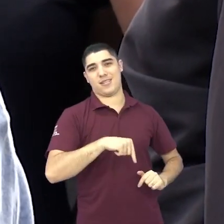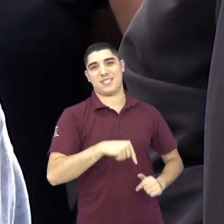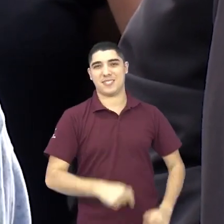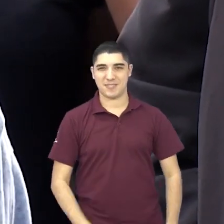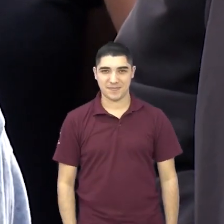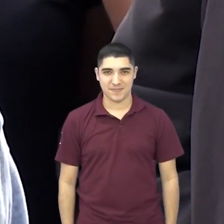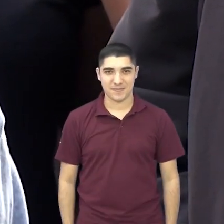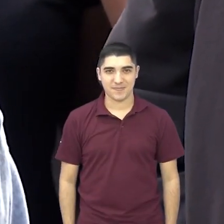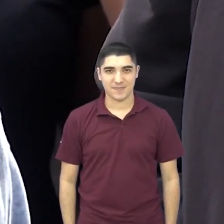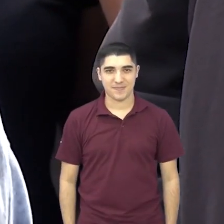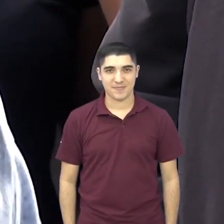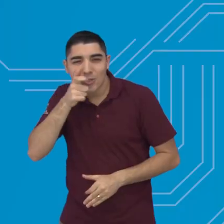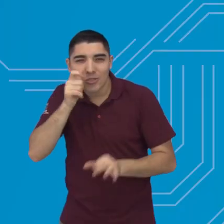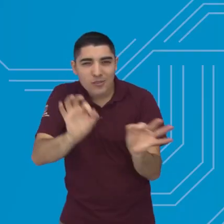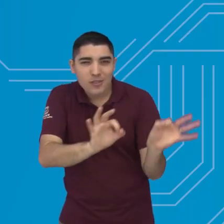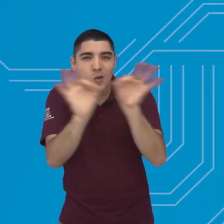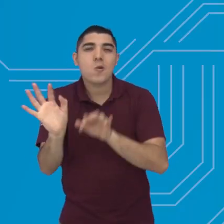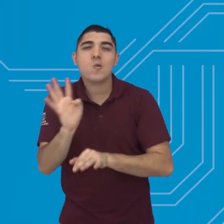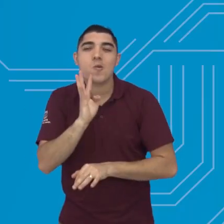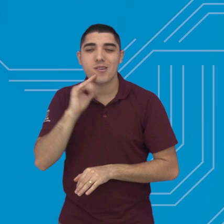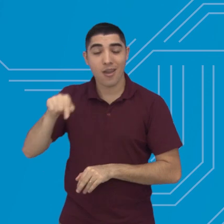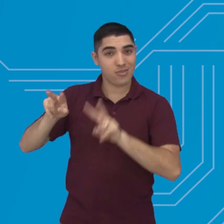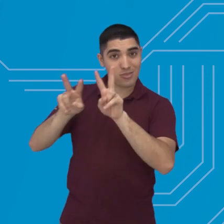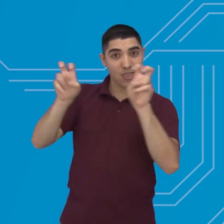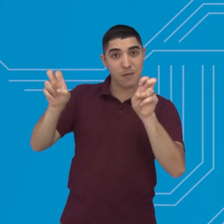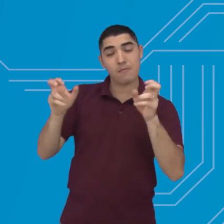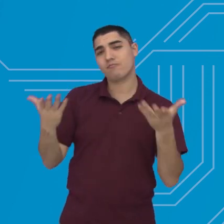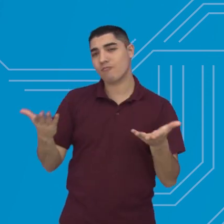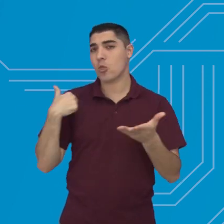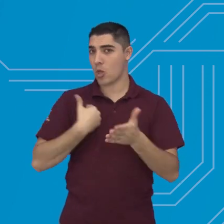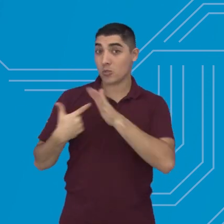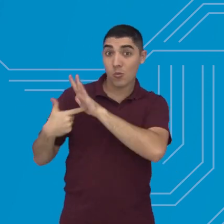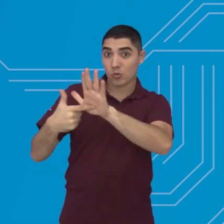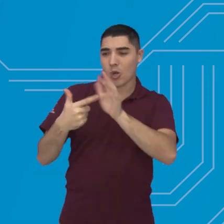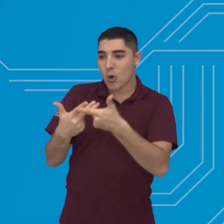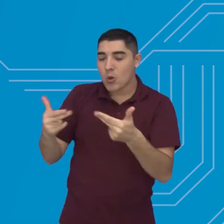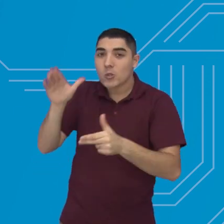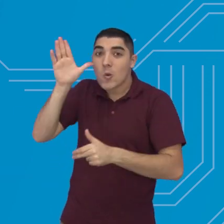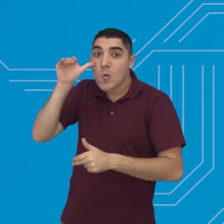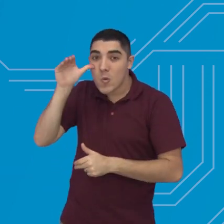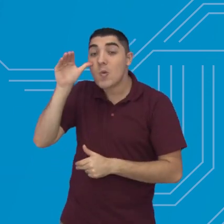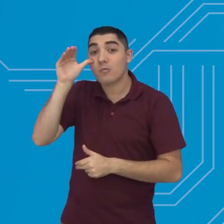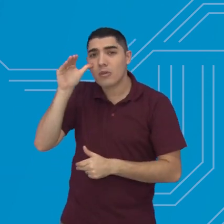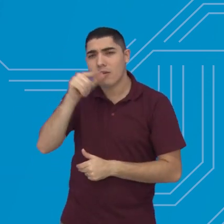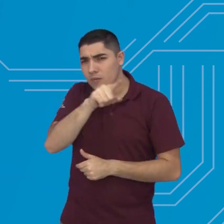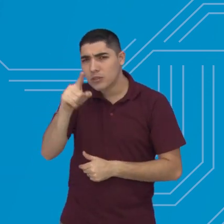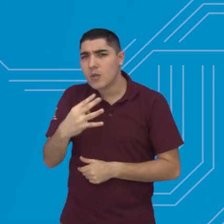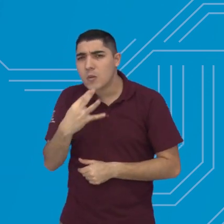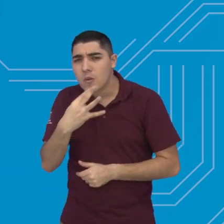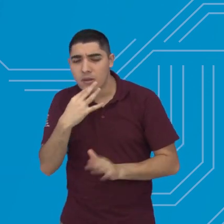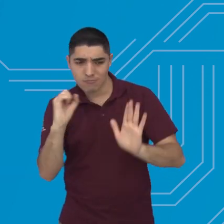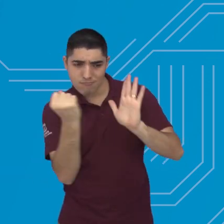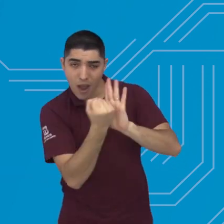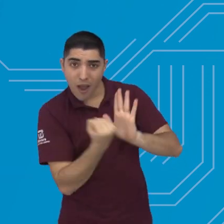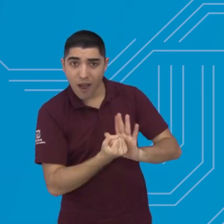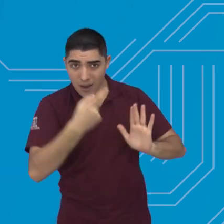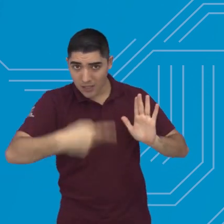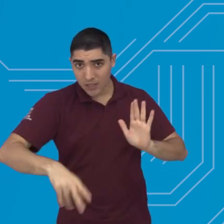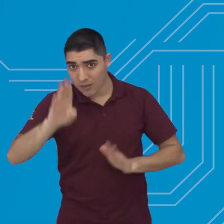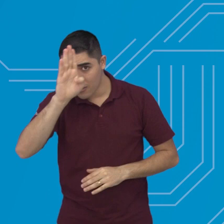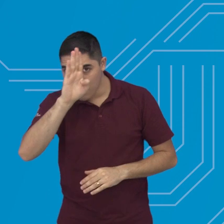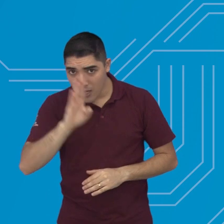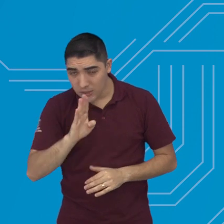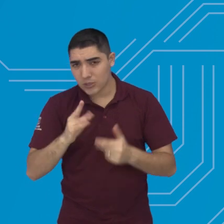Larguei o Rio para ficar em São José. Para descobrir mais sobre esse tema, a gente trouxe até curiosidades, viu? Conhece os nossos